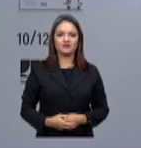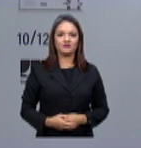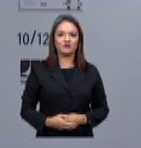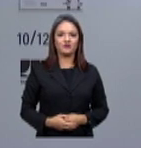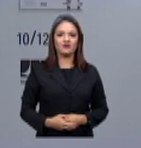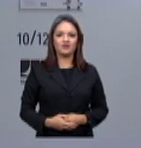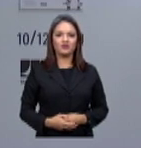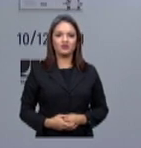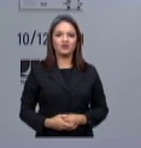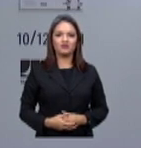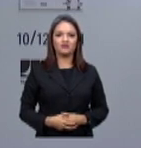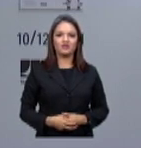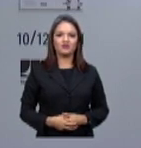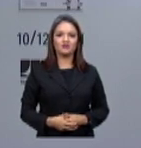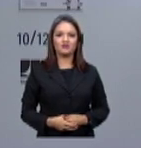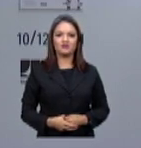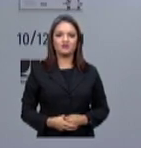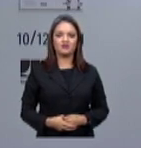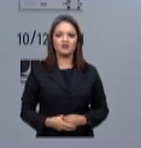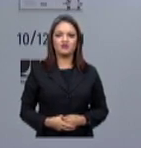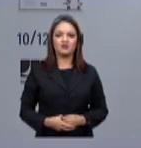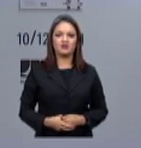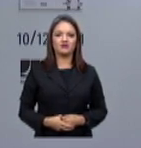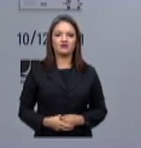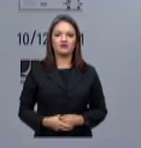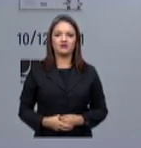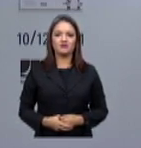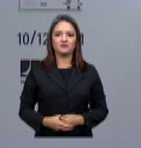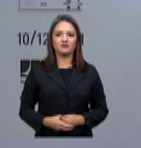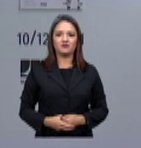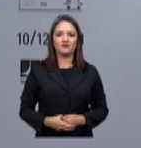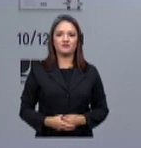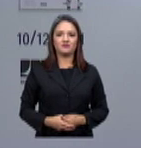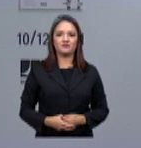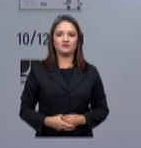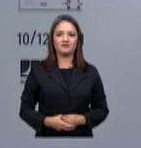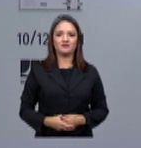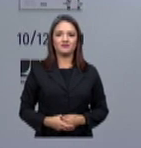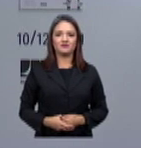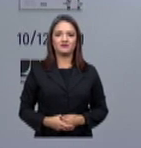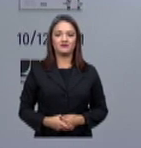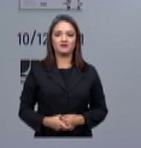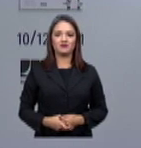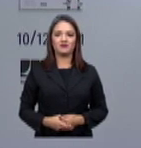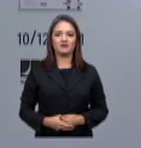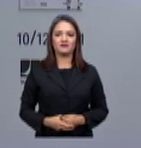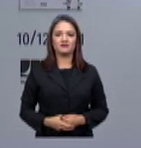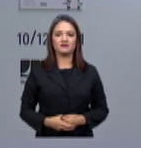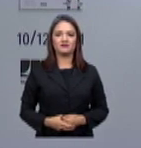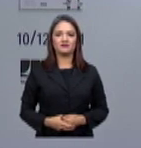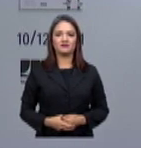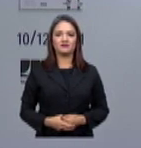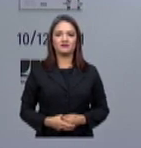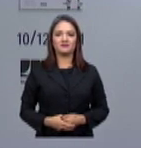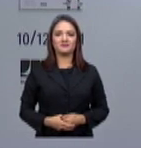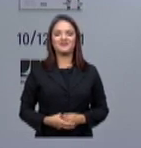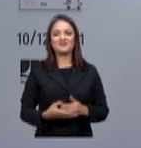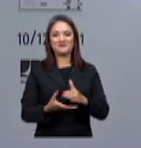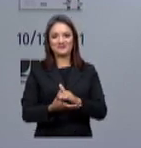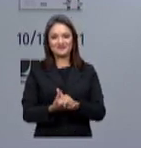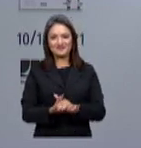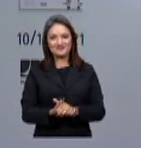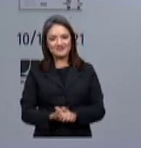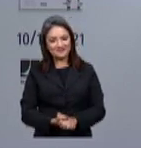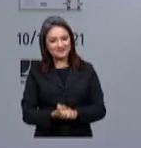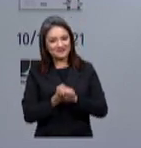é muito a senhora Presidente Ministra Rosa Weber é uma